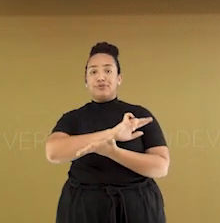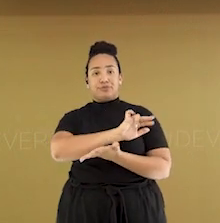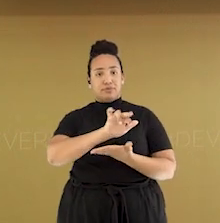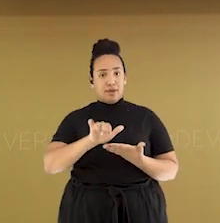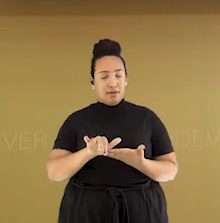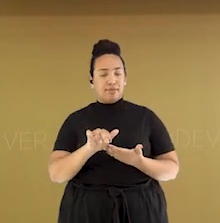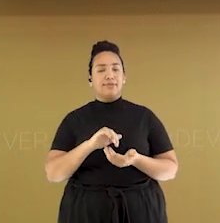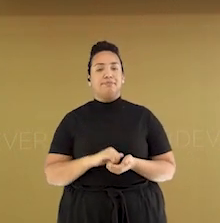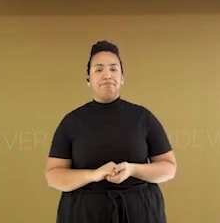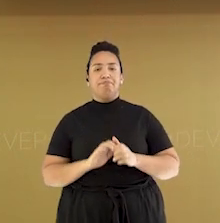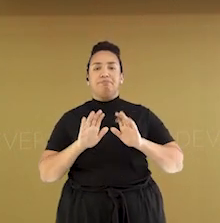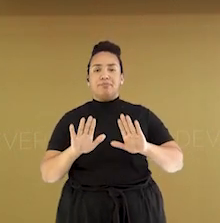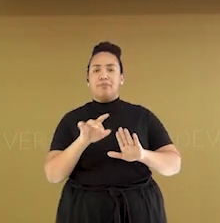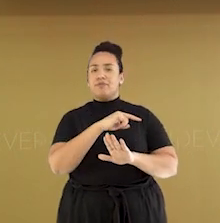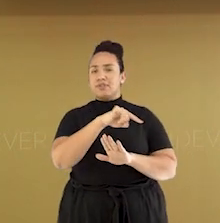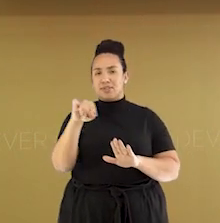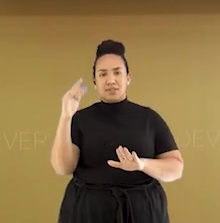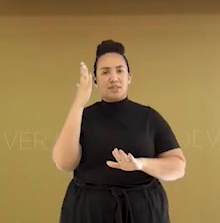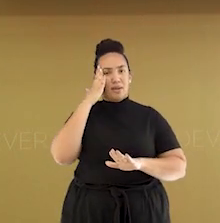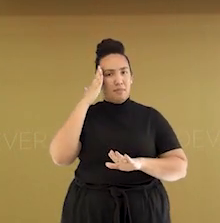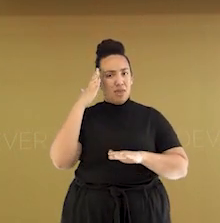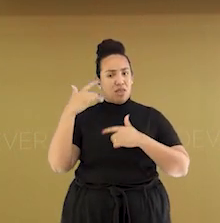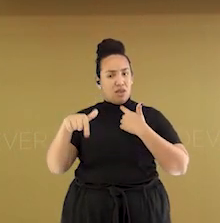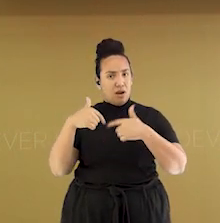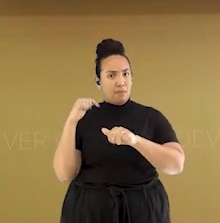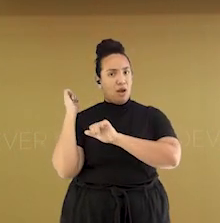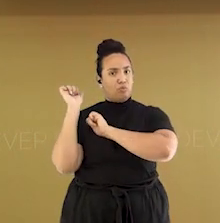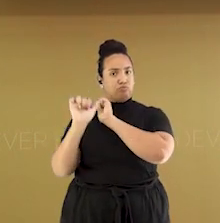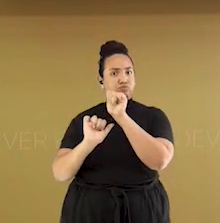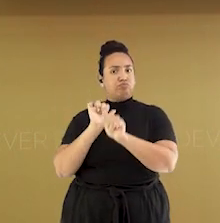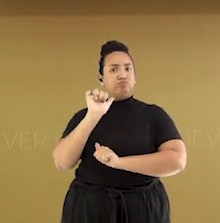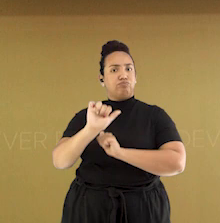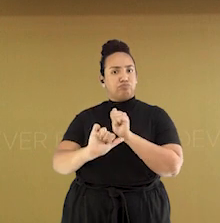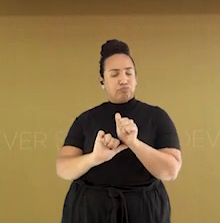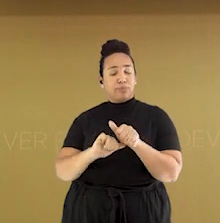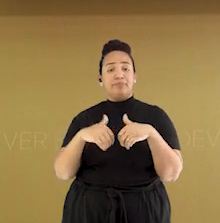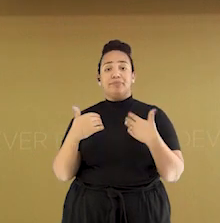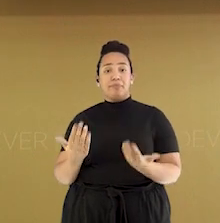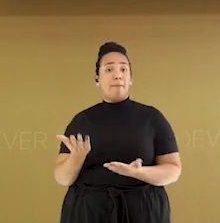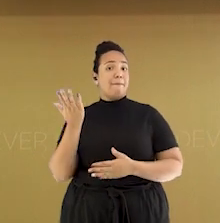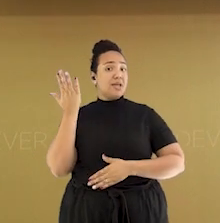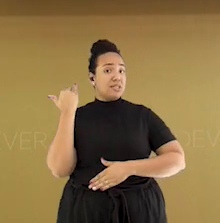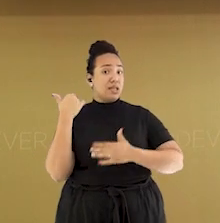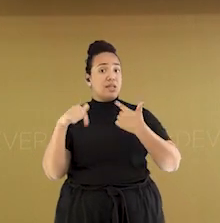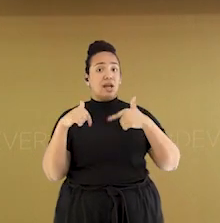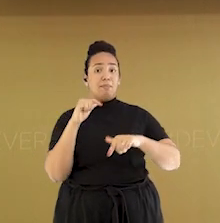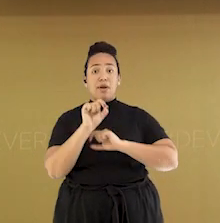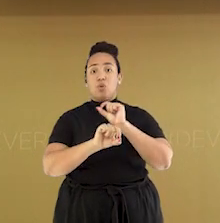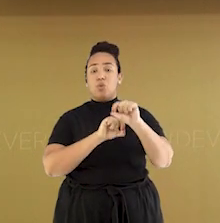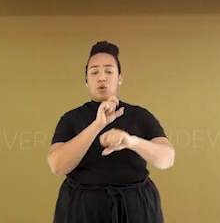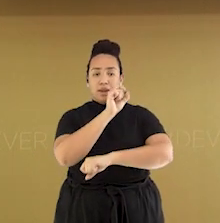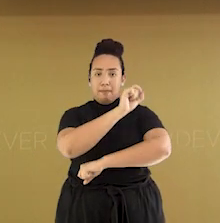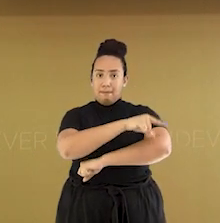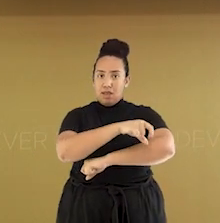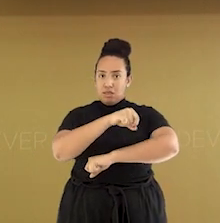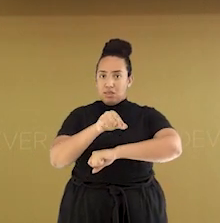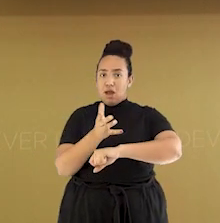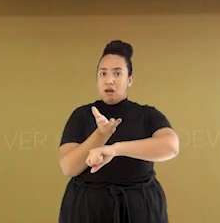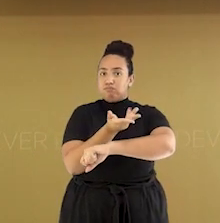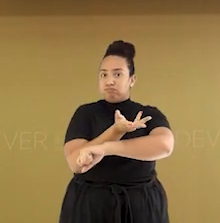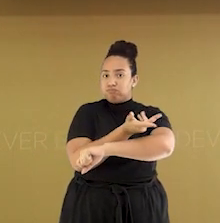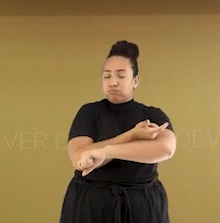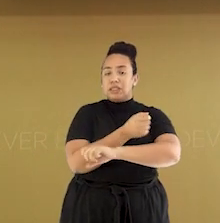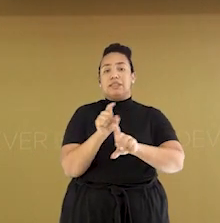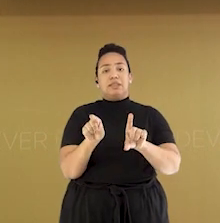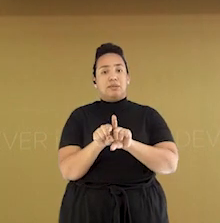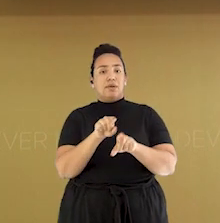tempo? Há muito tempo as pessoas trabalhavam colhendo e caçando animais e depois passaram a plantar. Mas